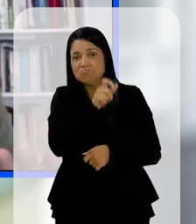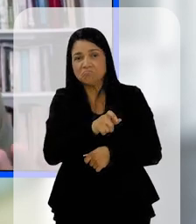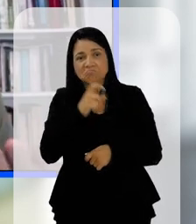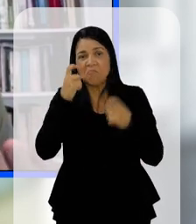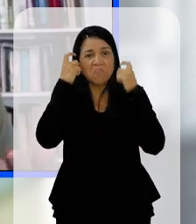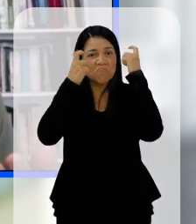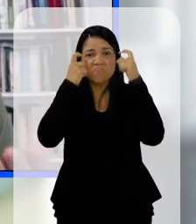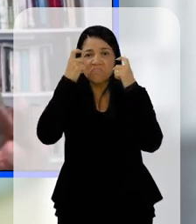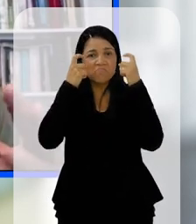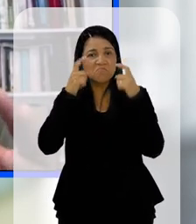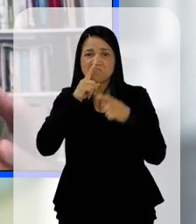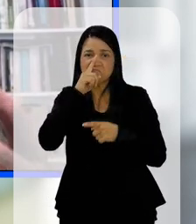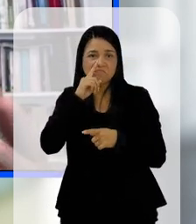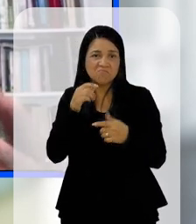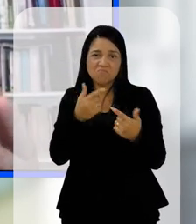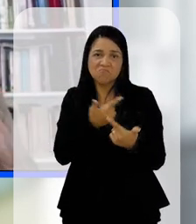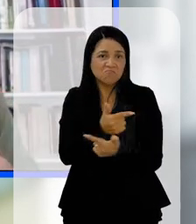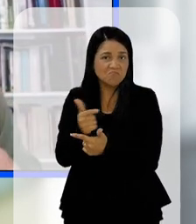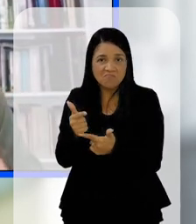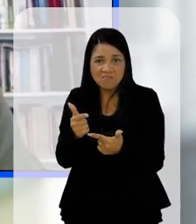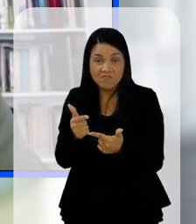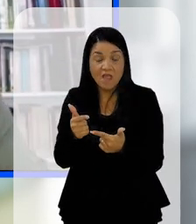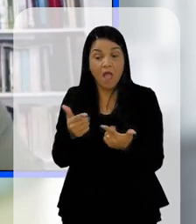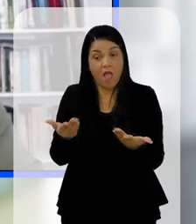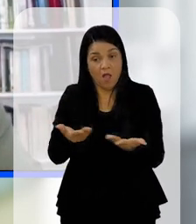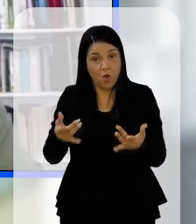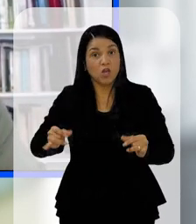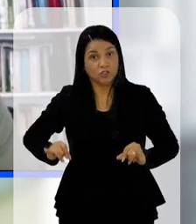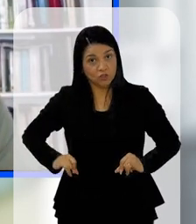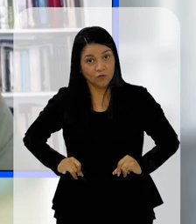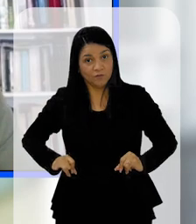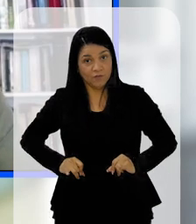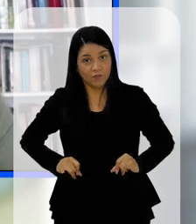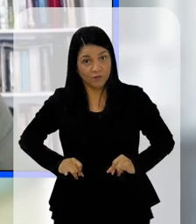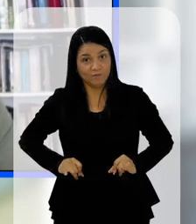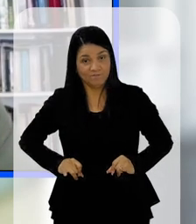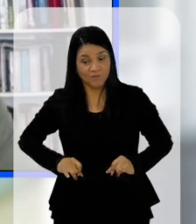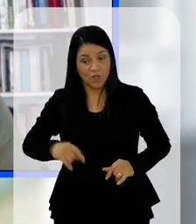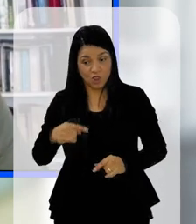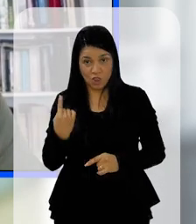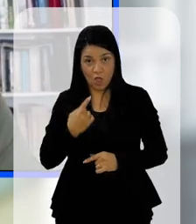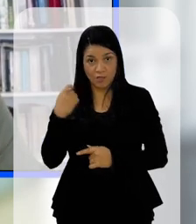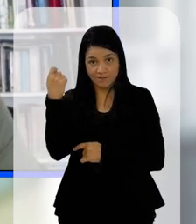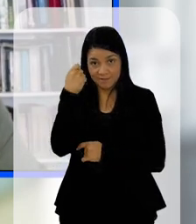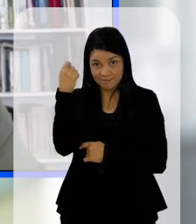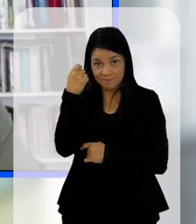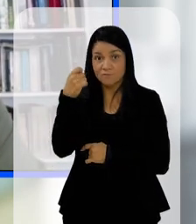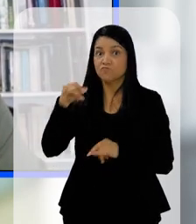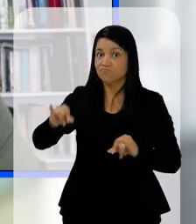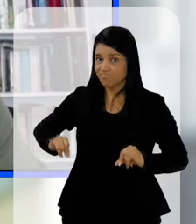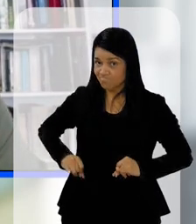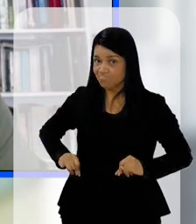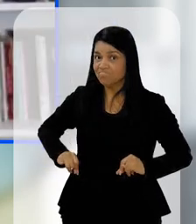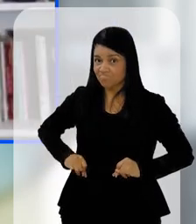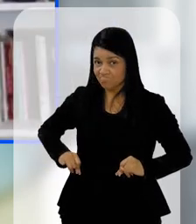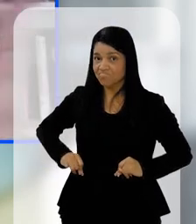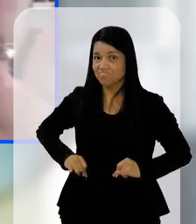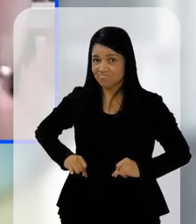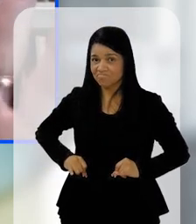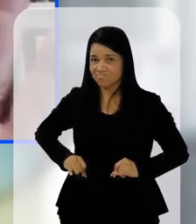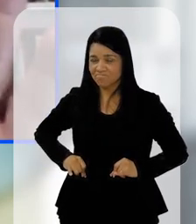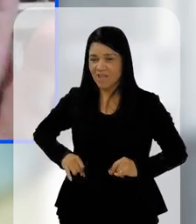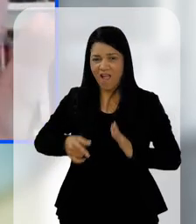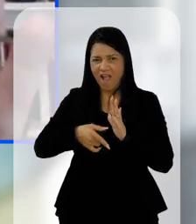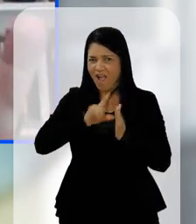pessoas preocupadas com este risco, né? Elas estão agora sofrendo, mas nós aqui estamos sentindo na pele, mas até então